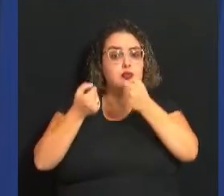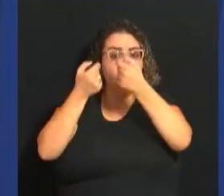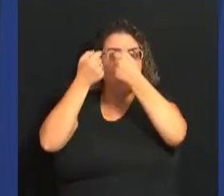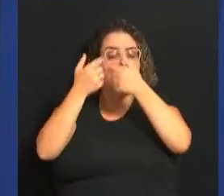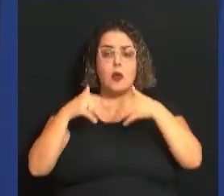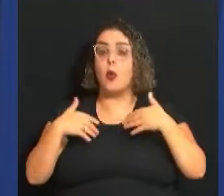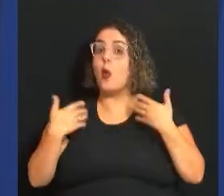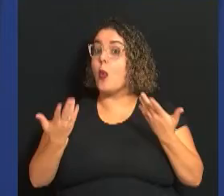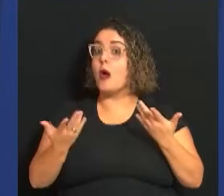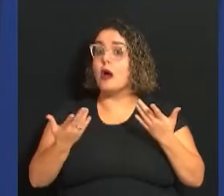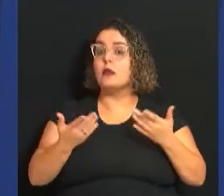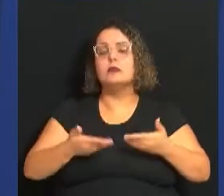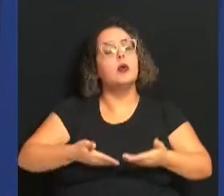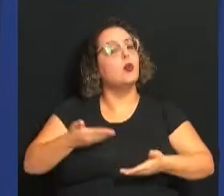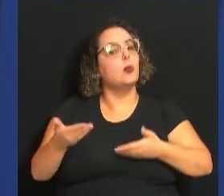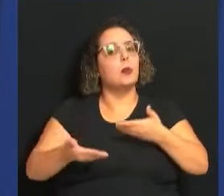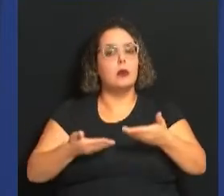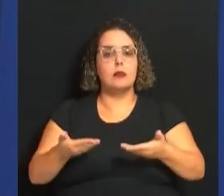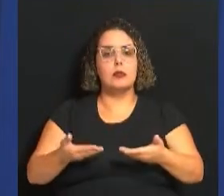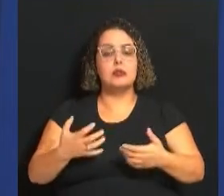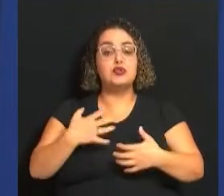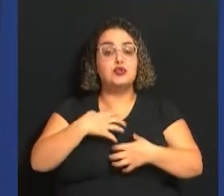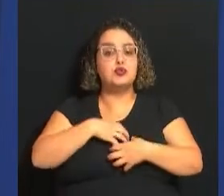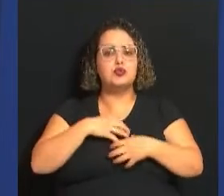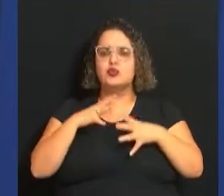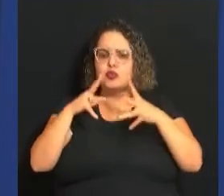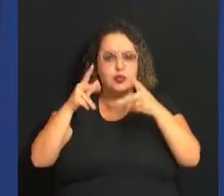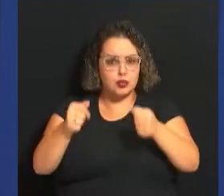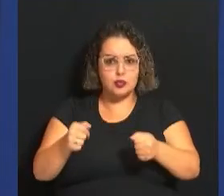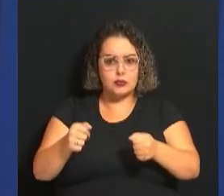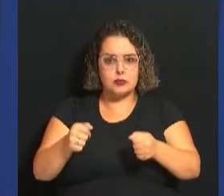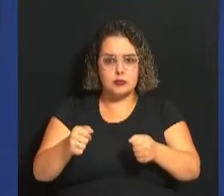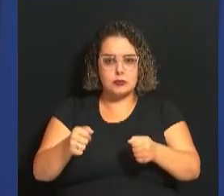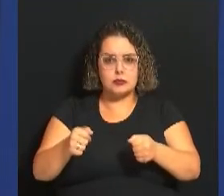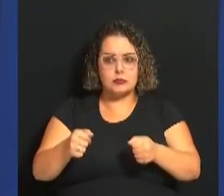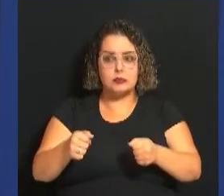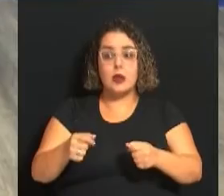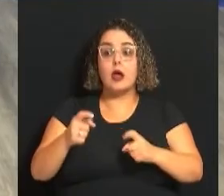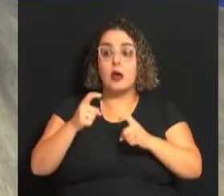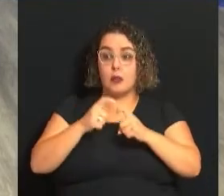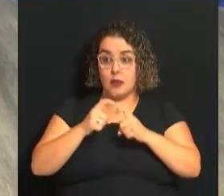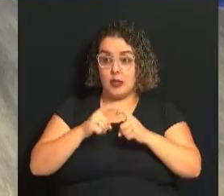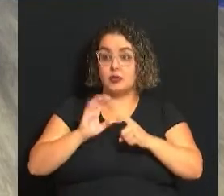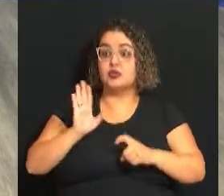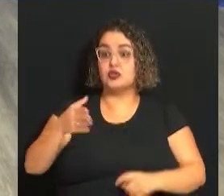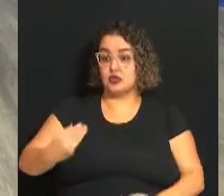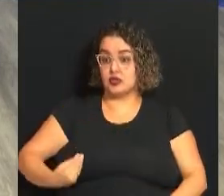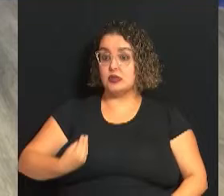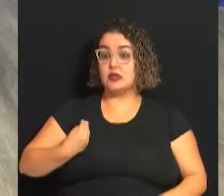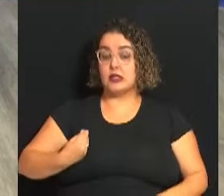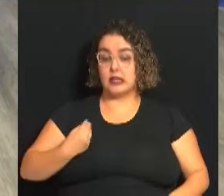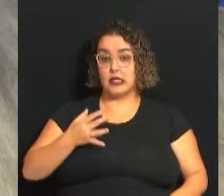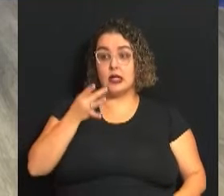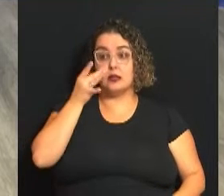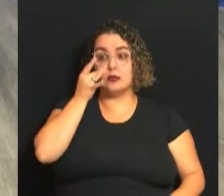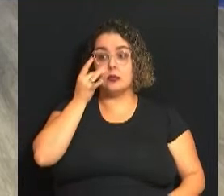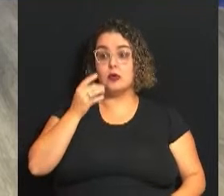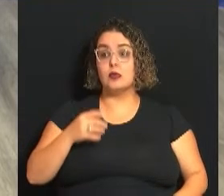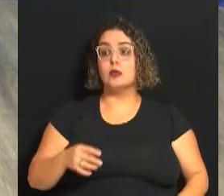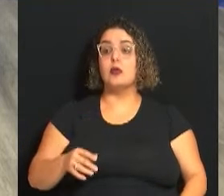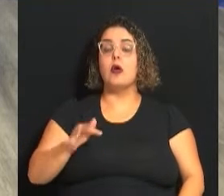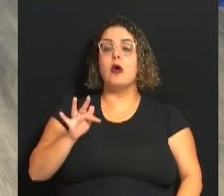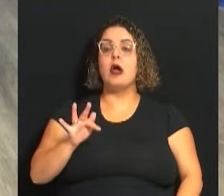existem, tratamentos, sintomas, enfim, tudo. É o médico que já está aqui na tela comigo, ele é o Dr.